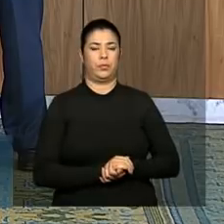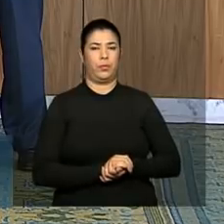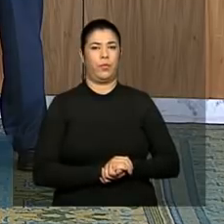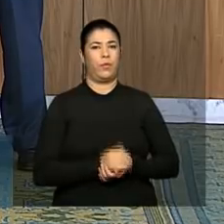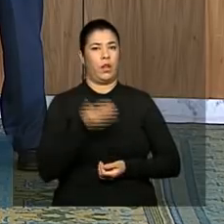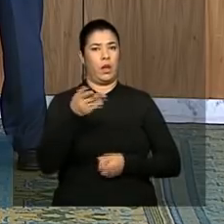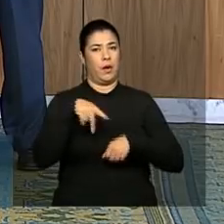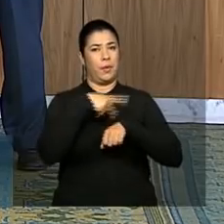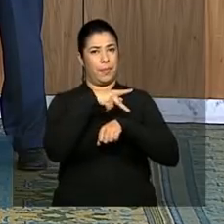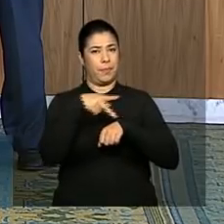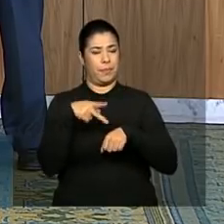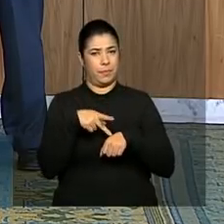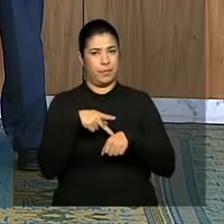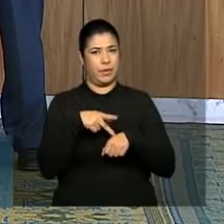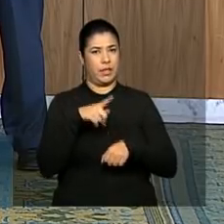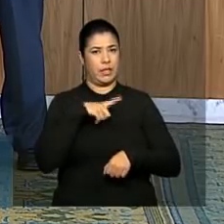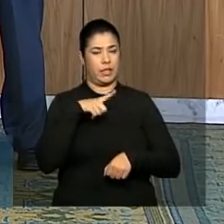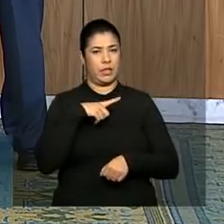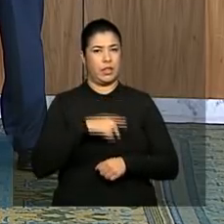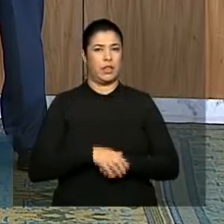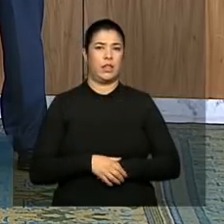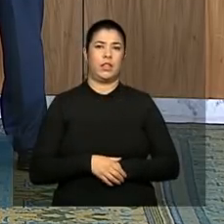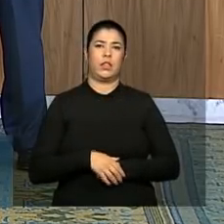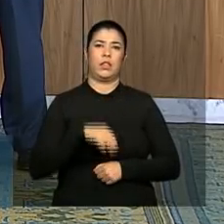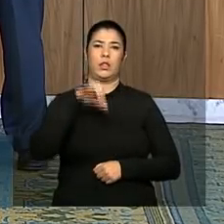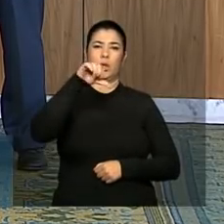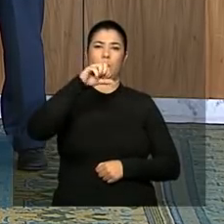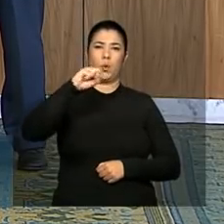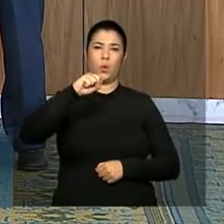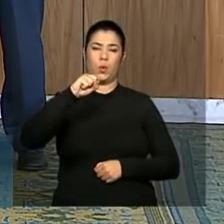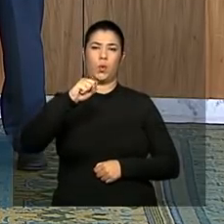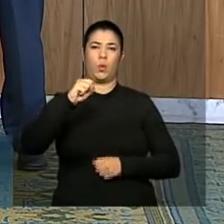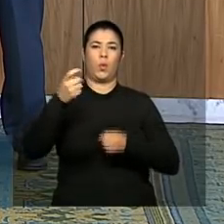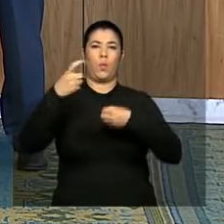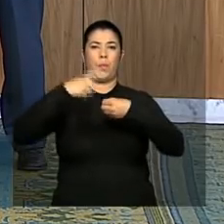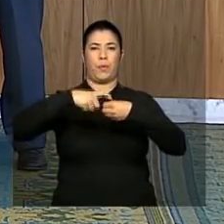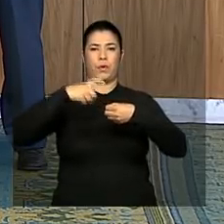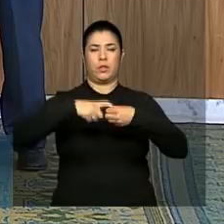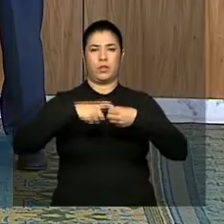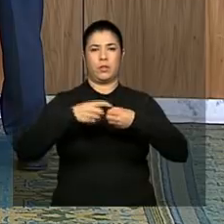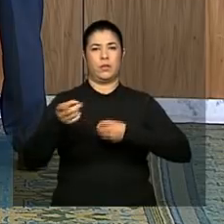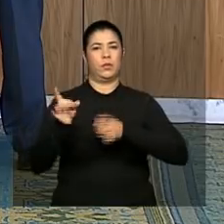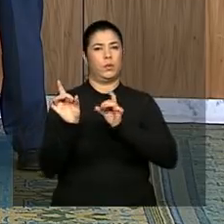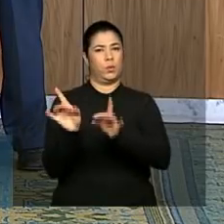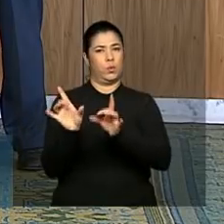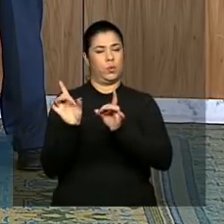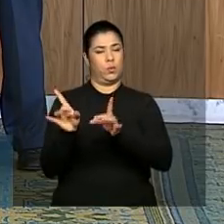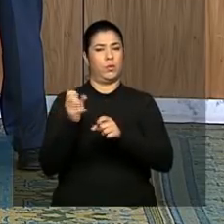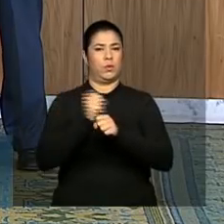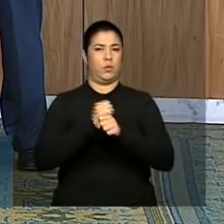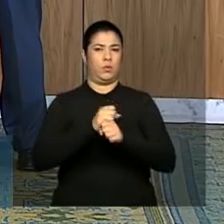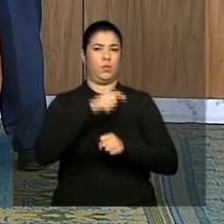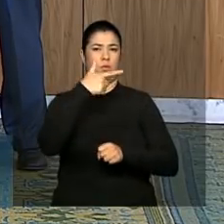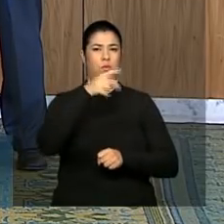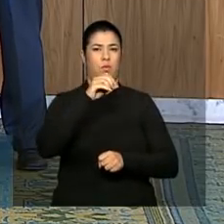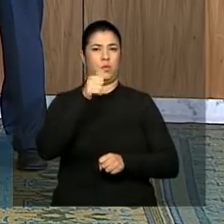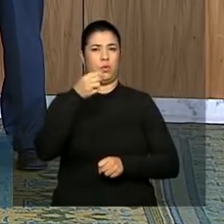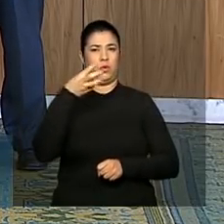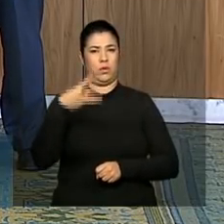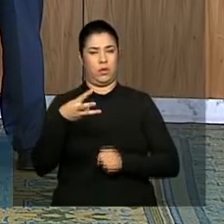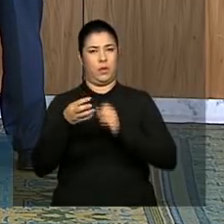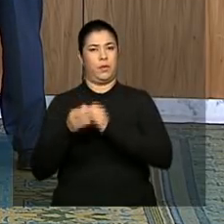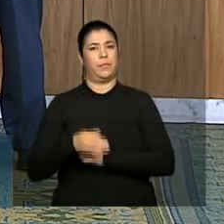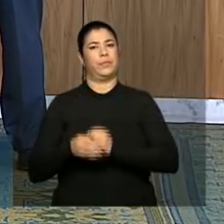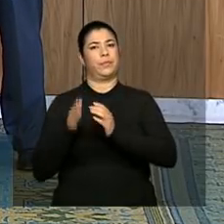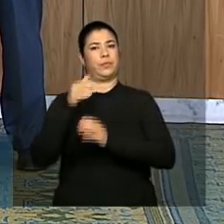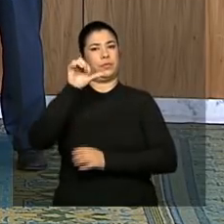El Salvador foi o 98º parceiro comercial brasileiro em 2013. Entre